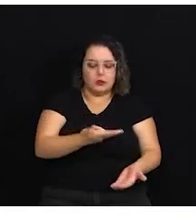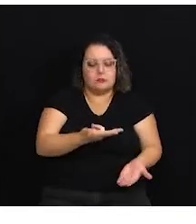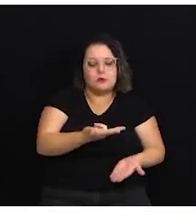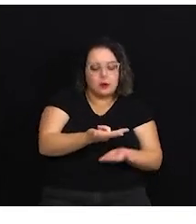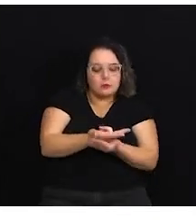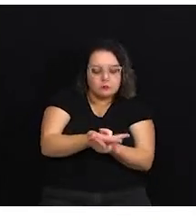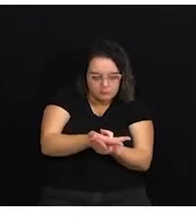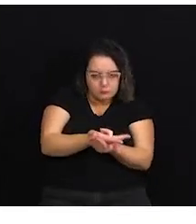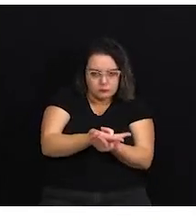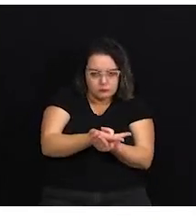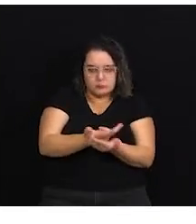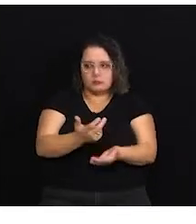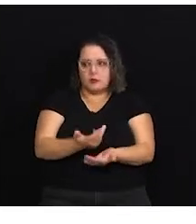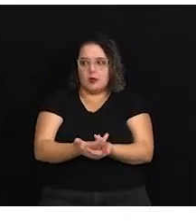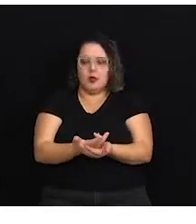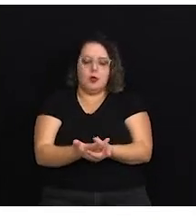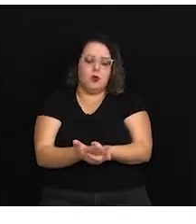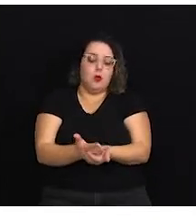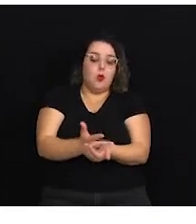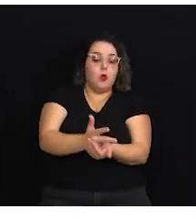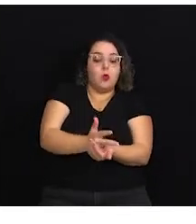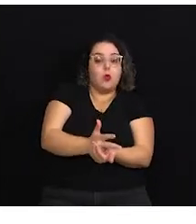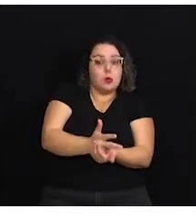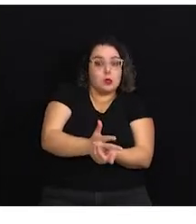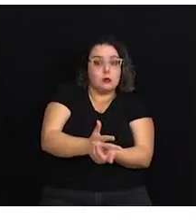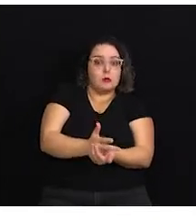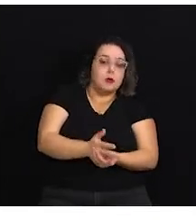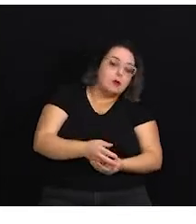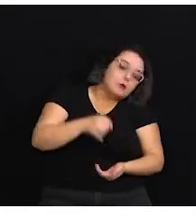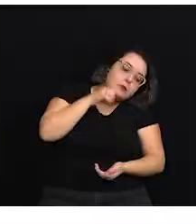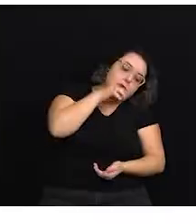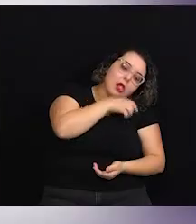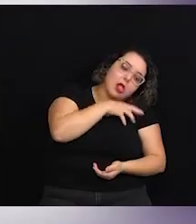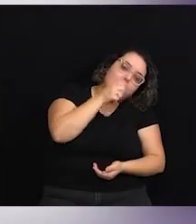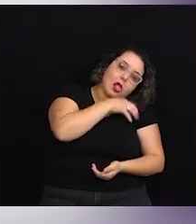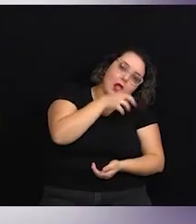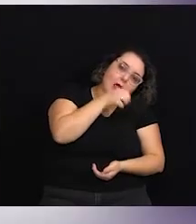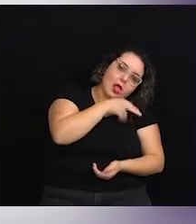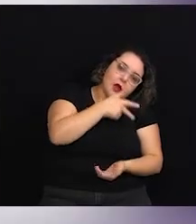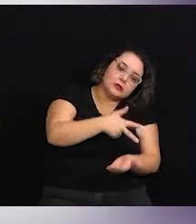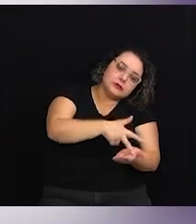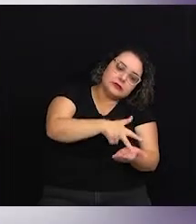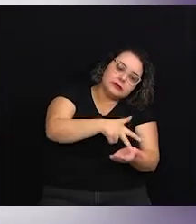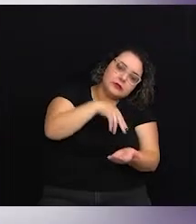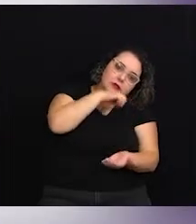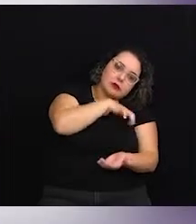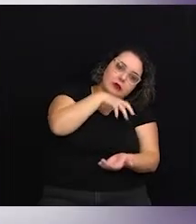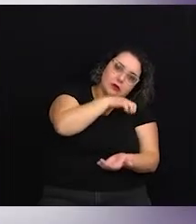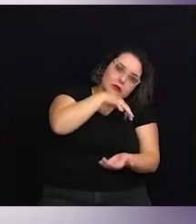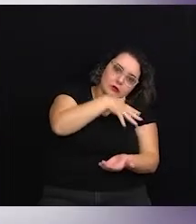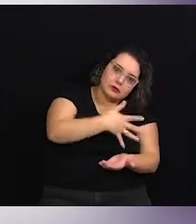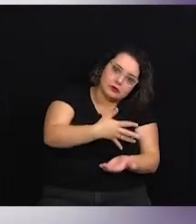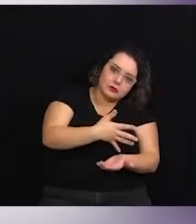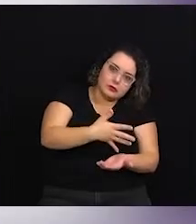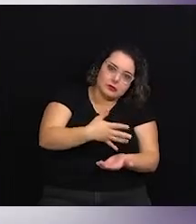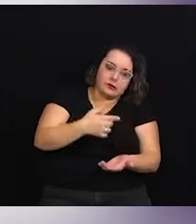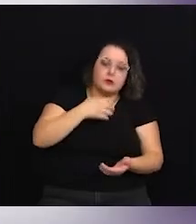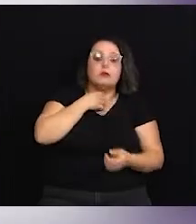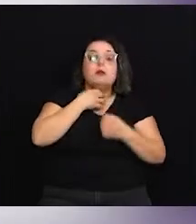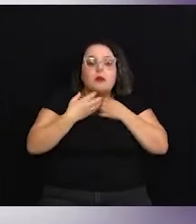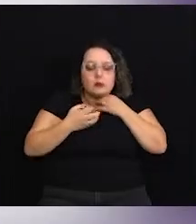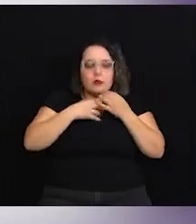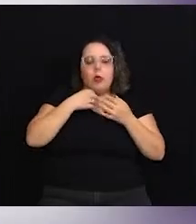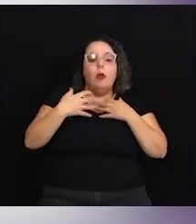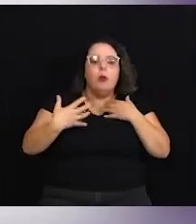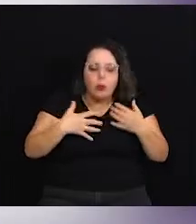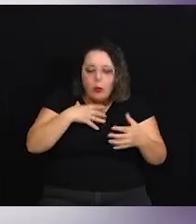viram que tem galado o que se estivesse ali ficar limpa possa escorrer né não se afogar